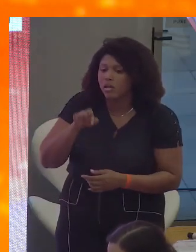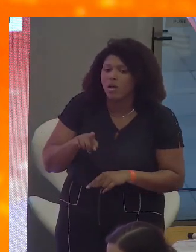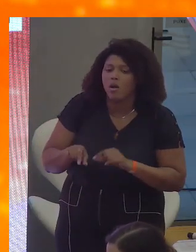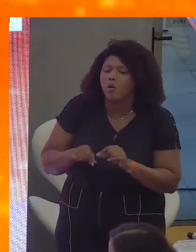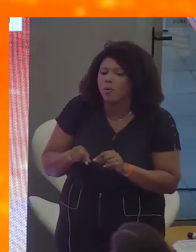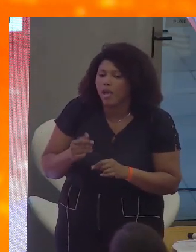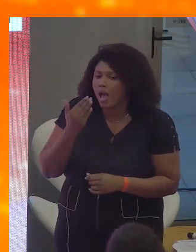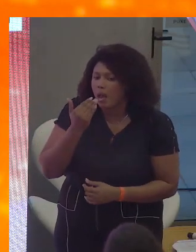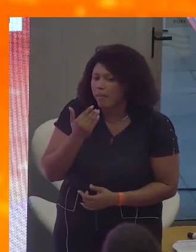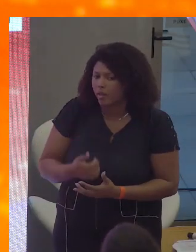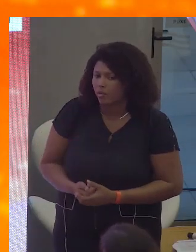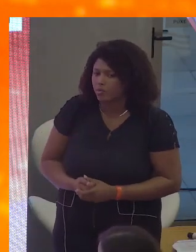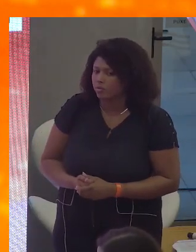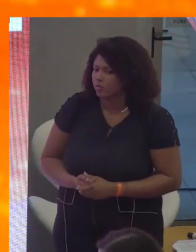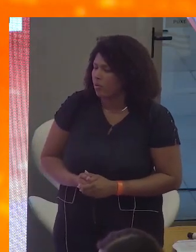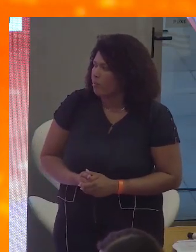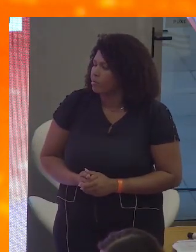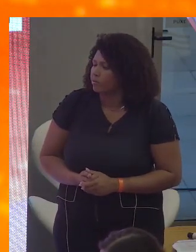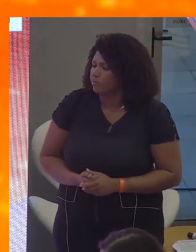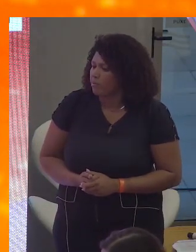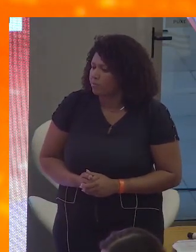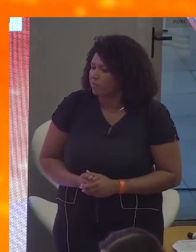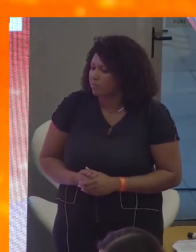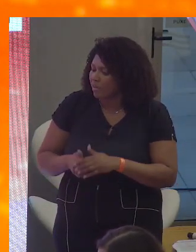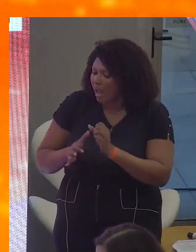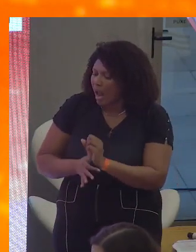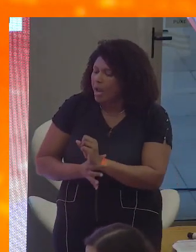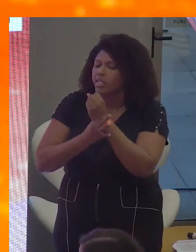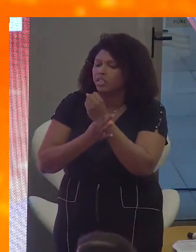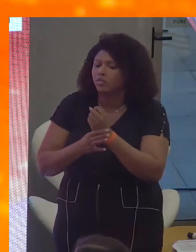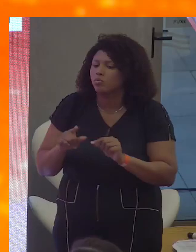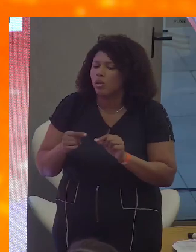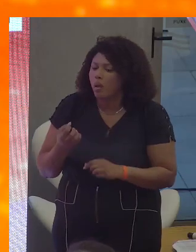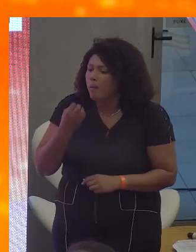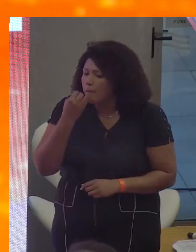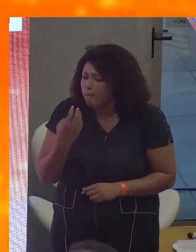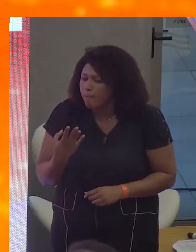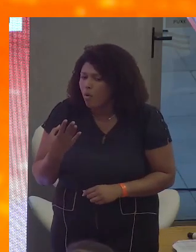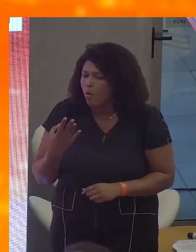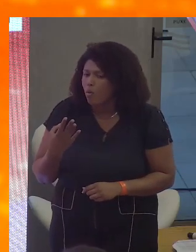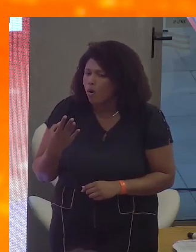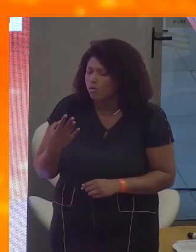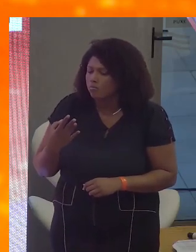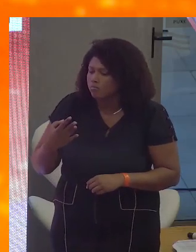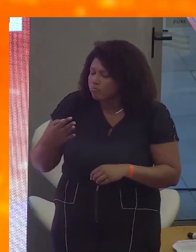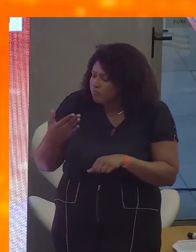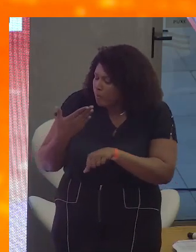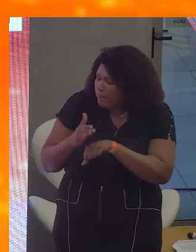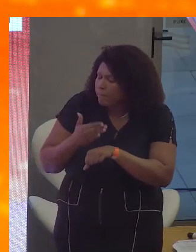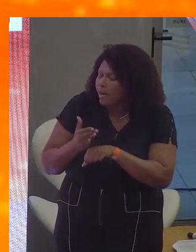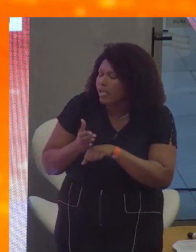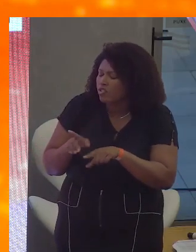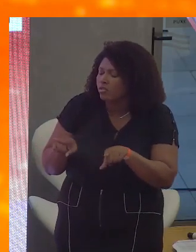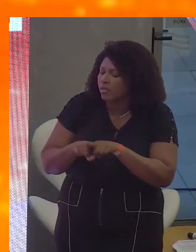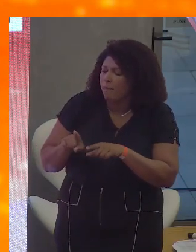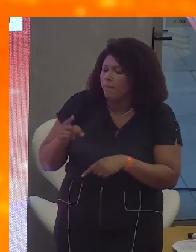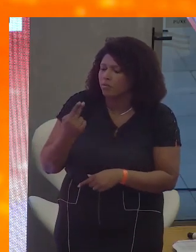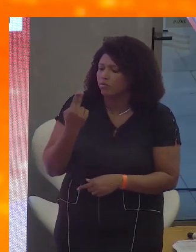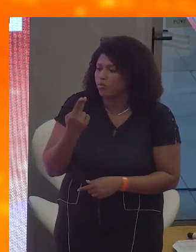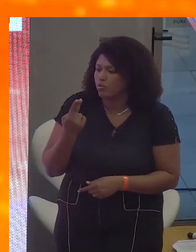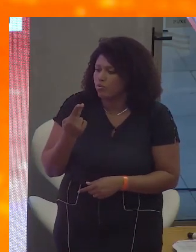alimento? Tá? Garantia de boas práticas do fabrico e correta orientação quanto ao uso.